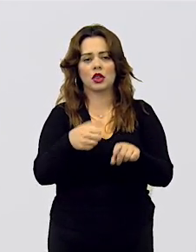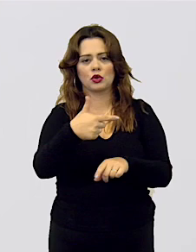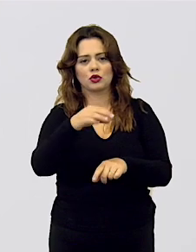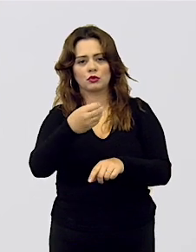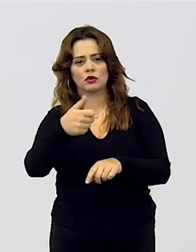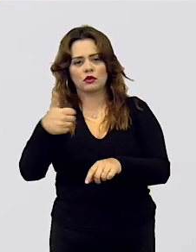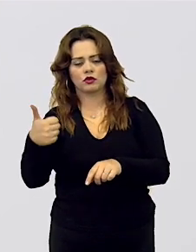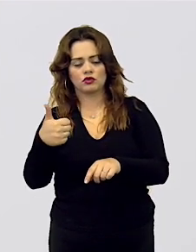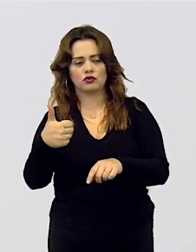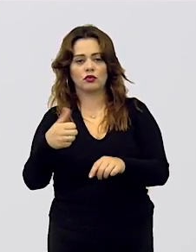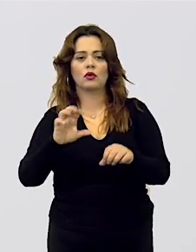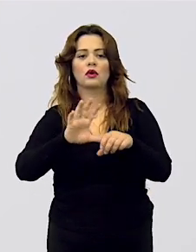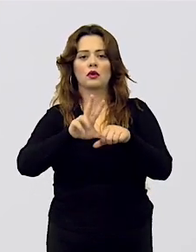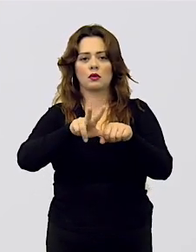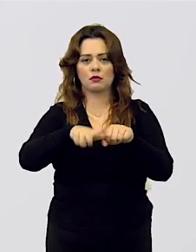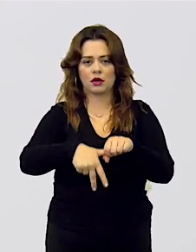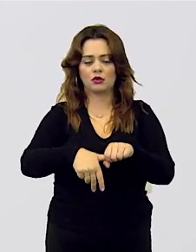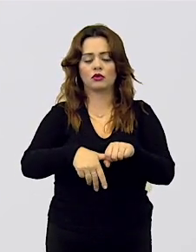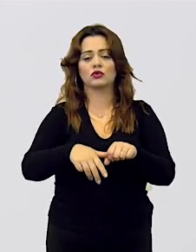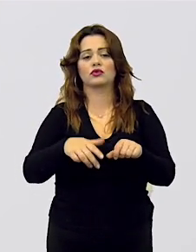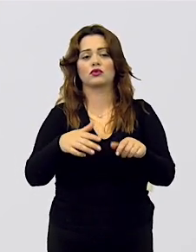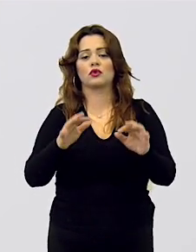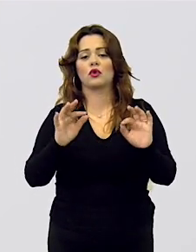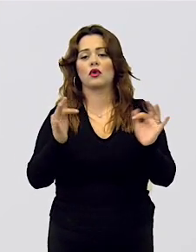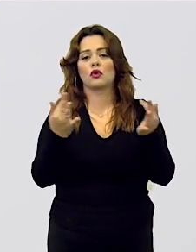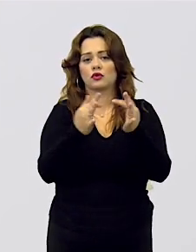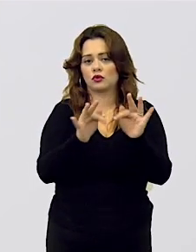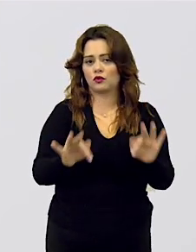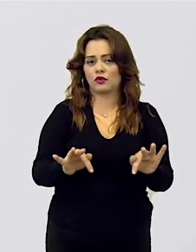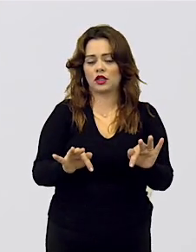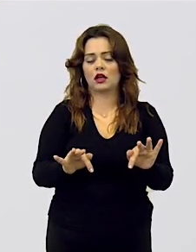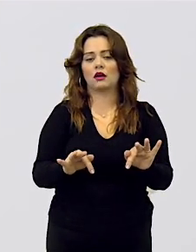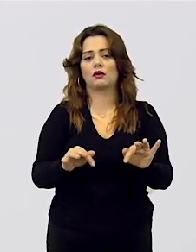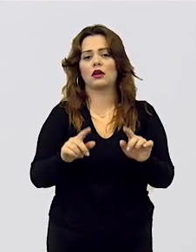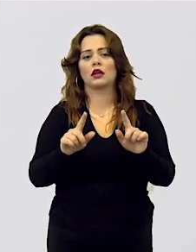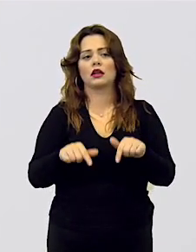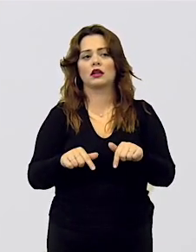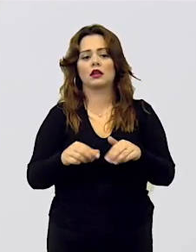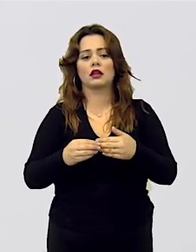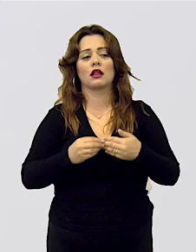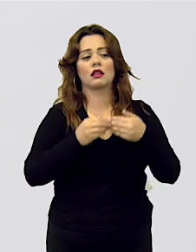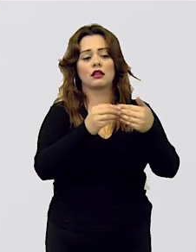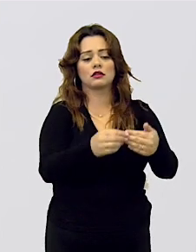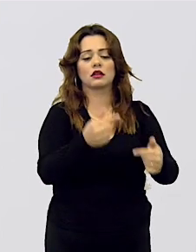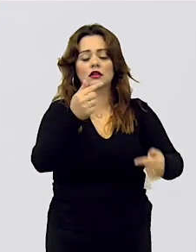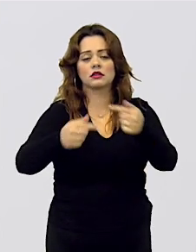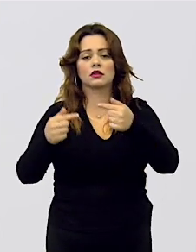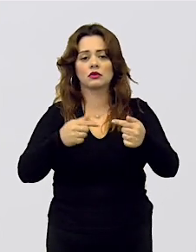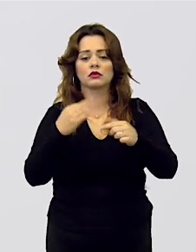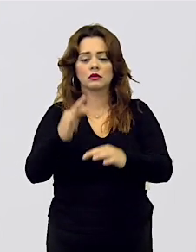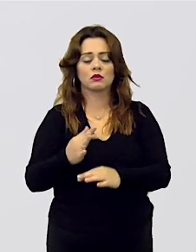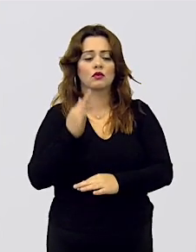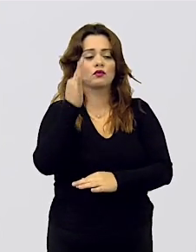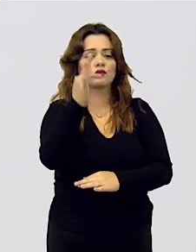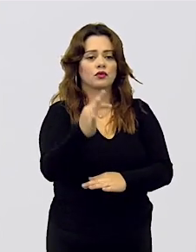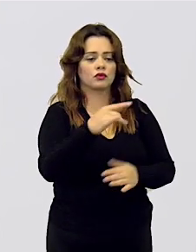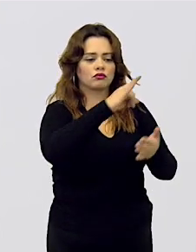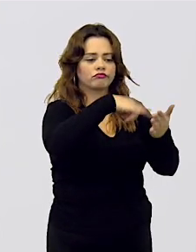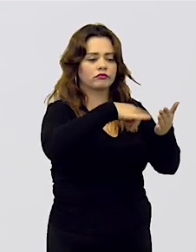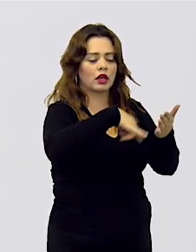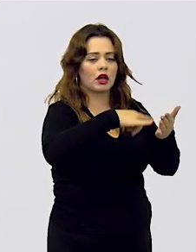2021 e o Mercosul decidiu ao final da última presidência para o tempo do brasileiro lançar as negociações para um futuro acordo